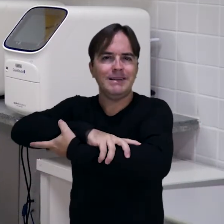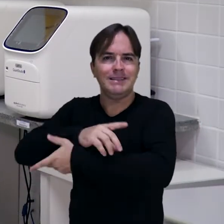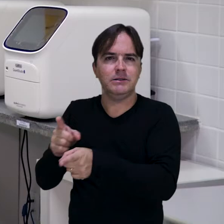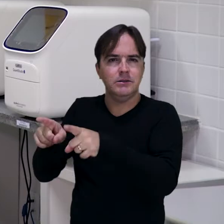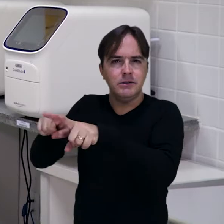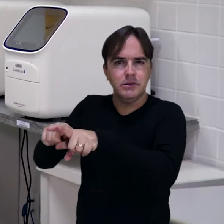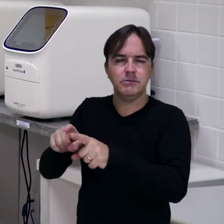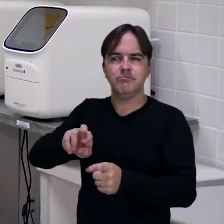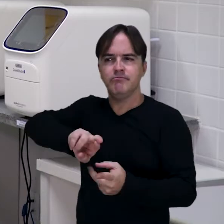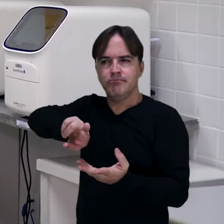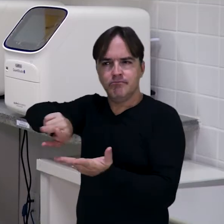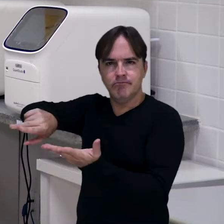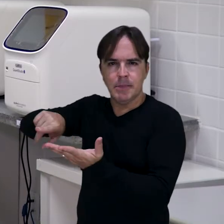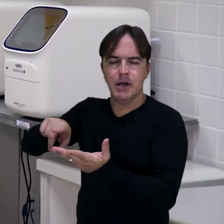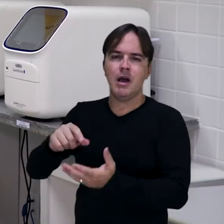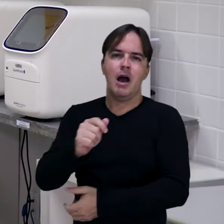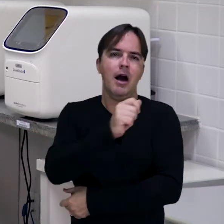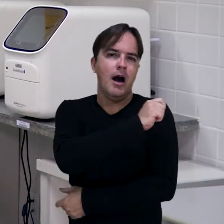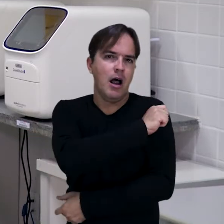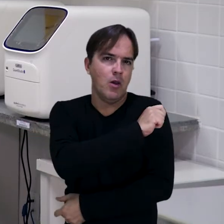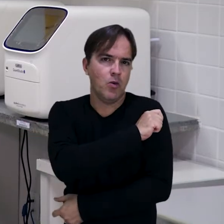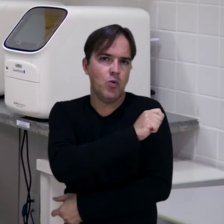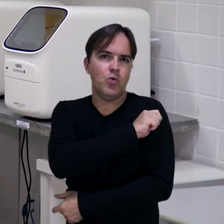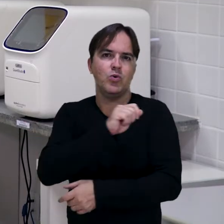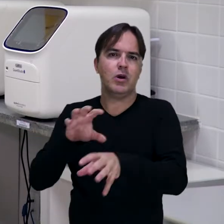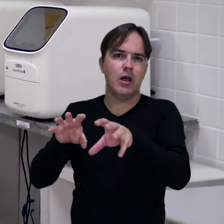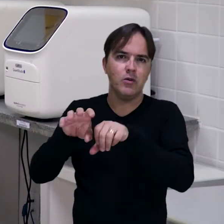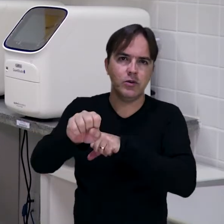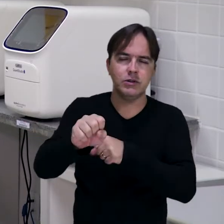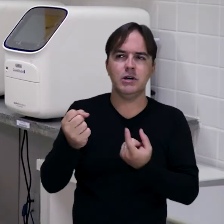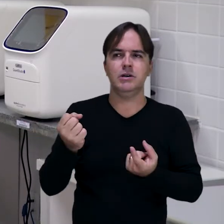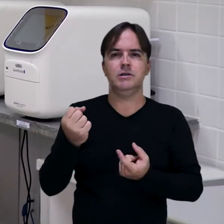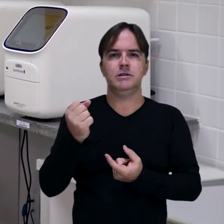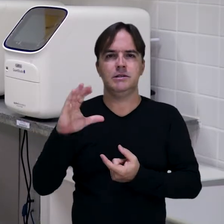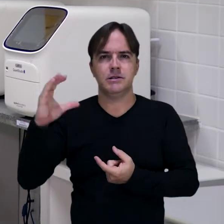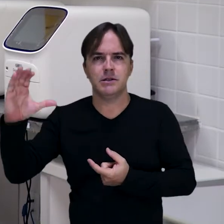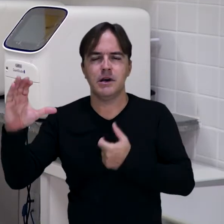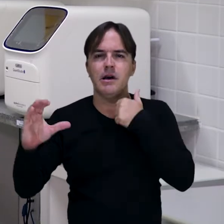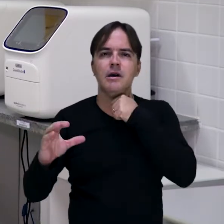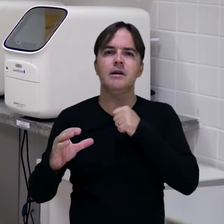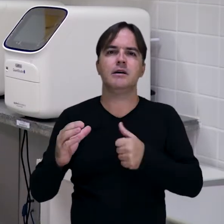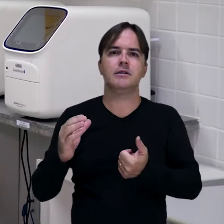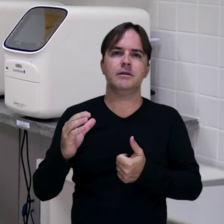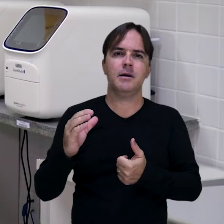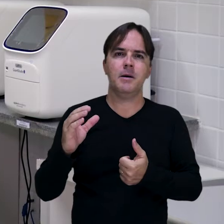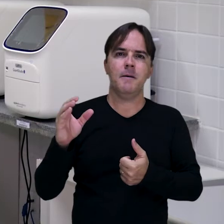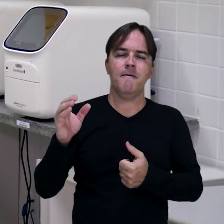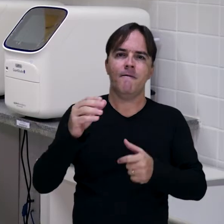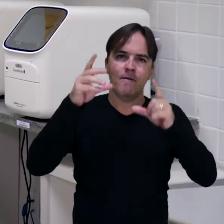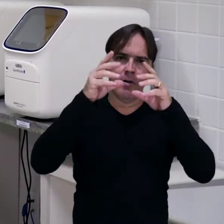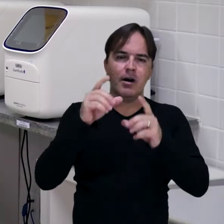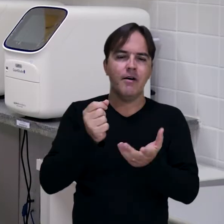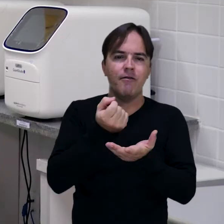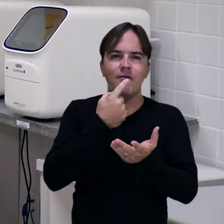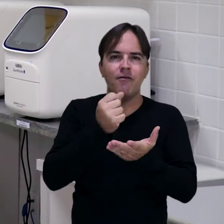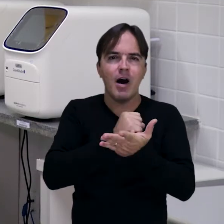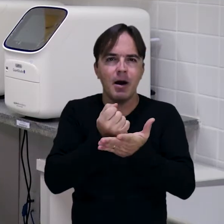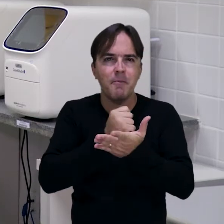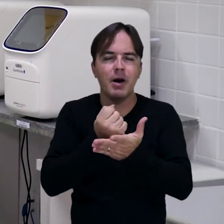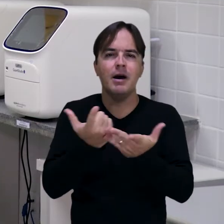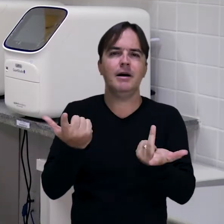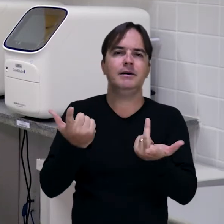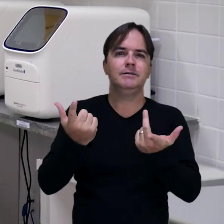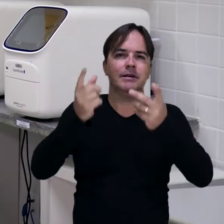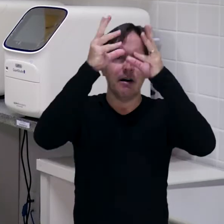envolveu alunos de graduação de iniciação científica dos cursos de farmácia, dos cursos de ciências biológicas da Univasf, dos cursos de